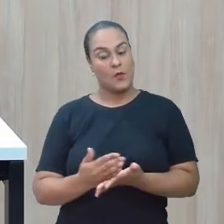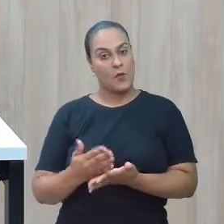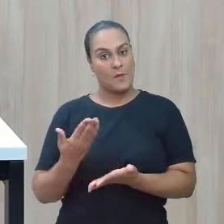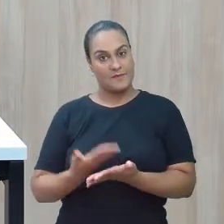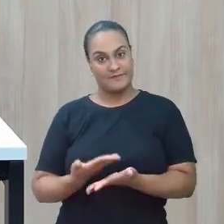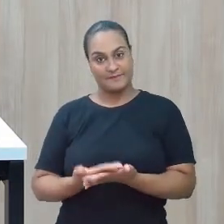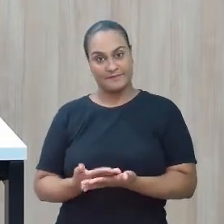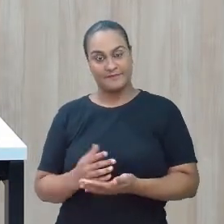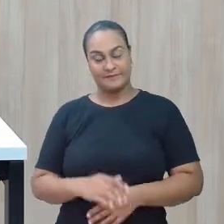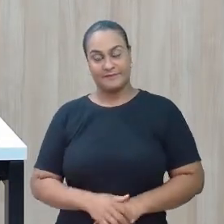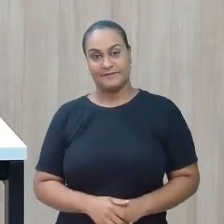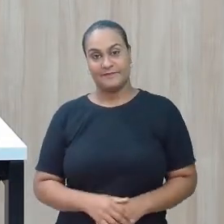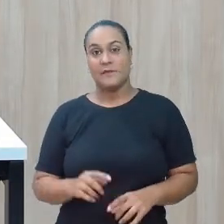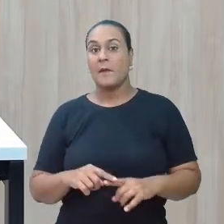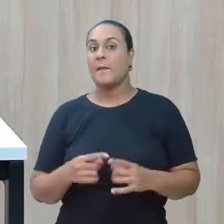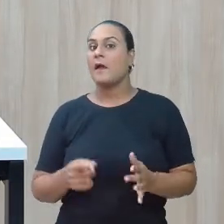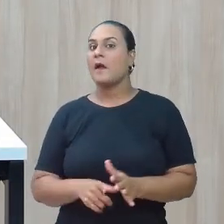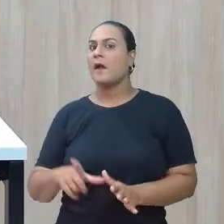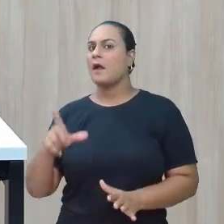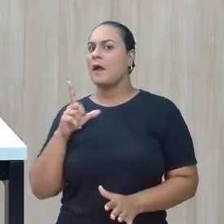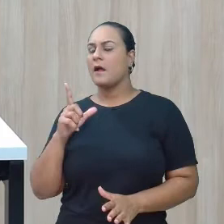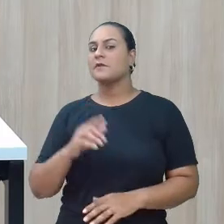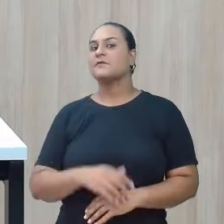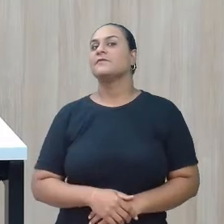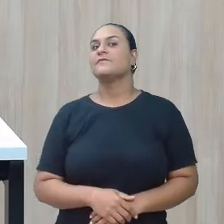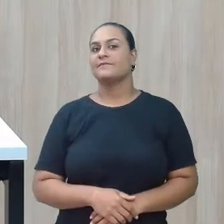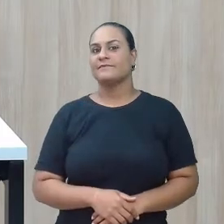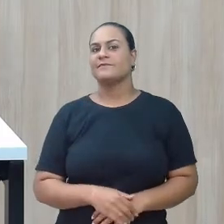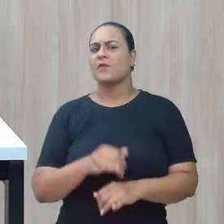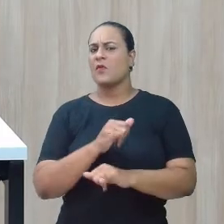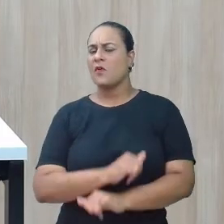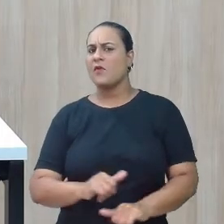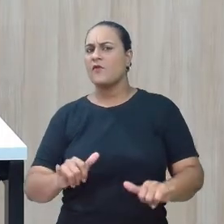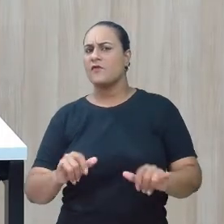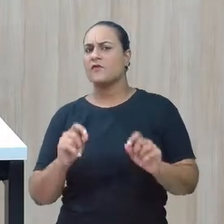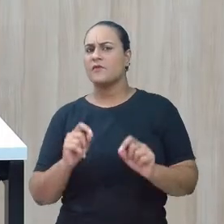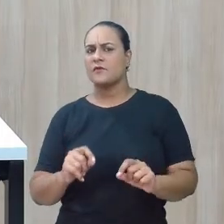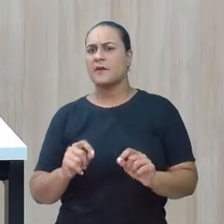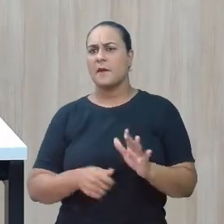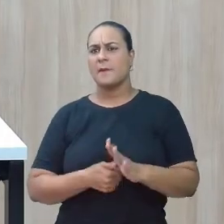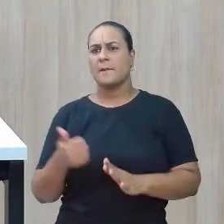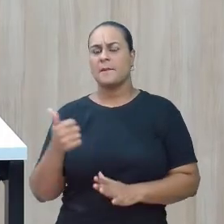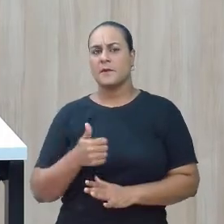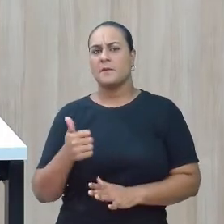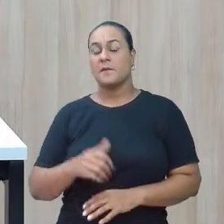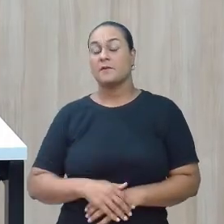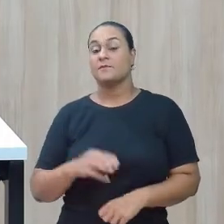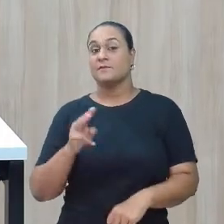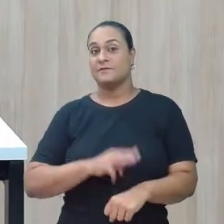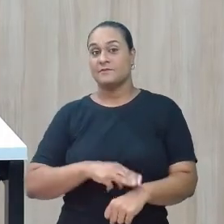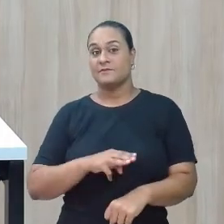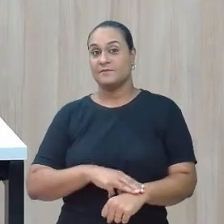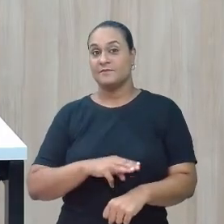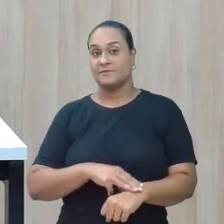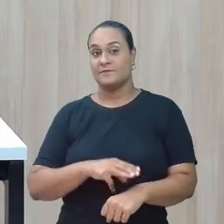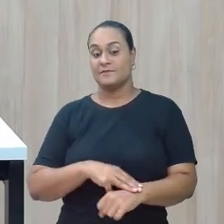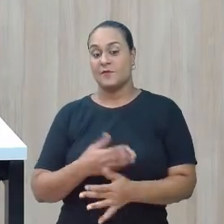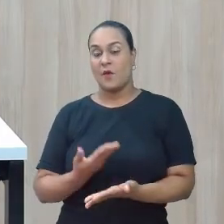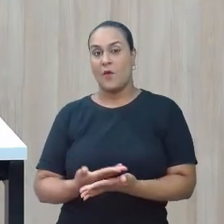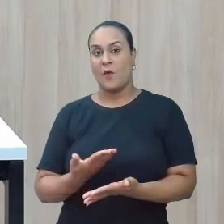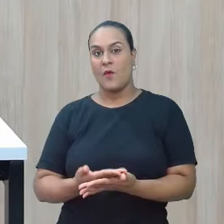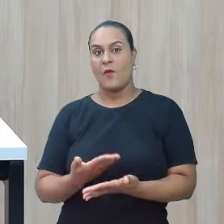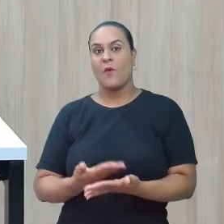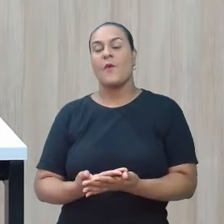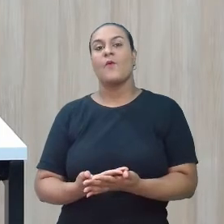nossa aula. Mas eu quero dar antes alguns lembretes, vou continuar nos lembretes. O primeiro aí é que nesse momento a nossa aula está